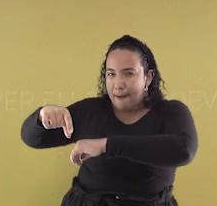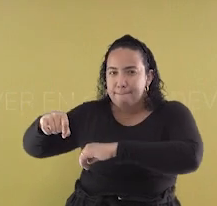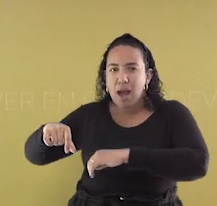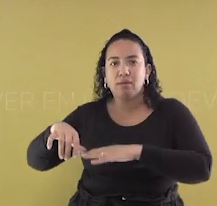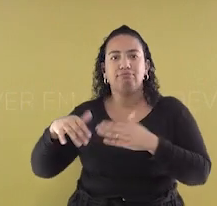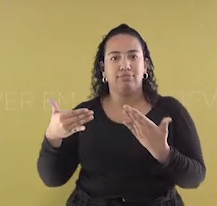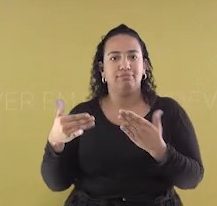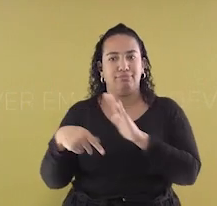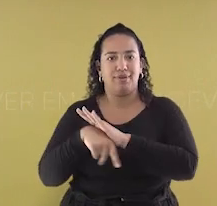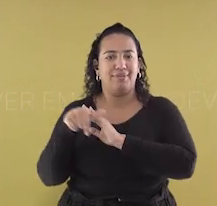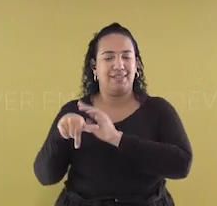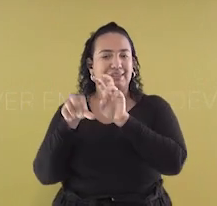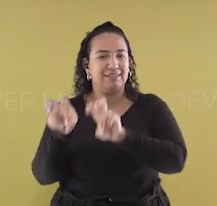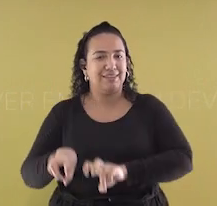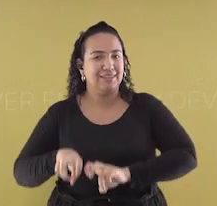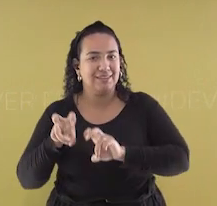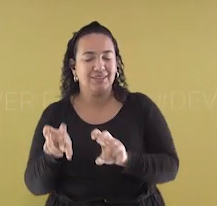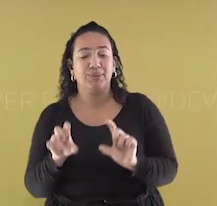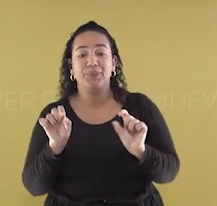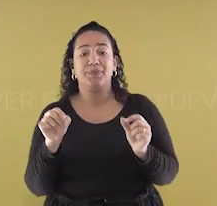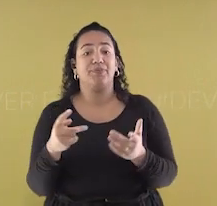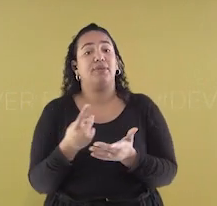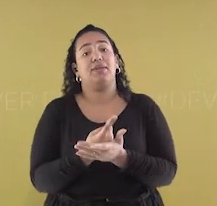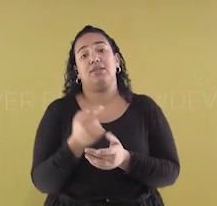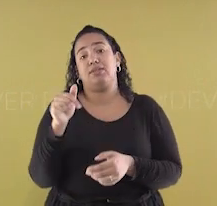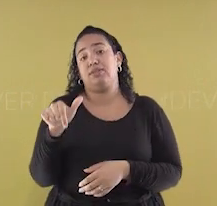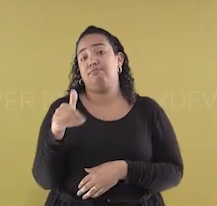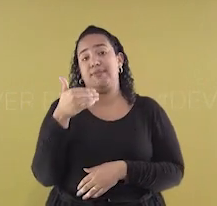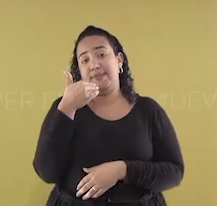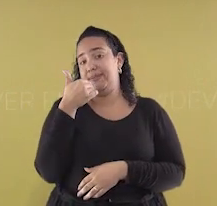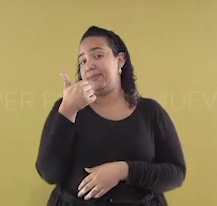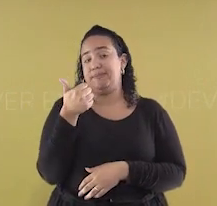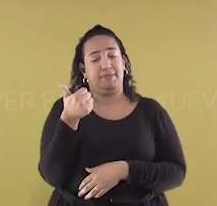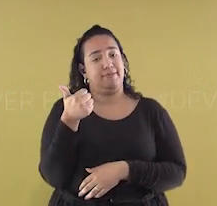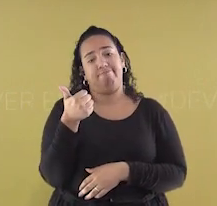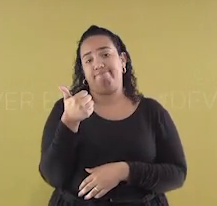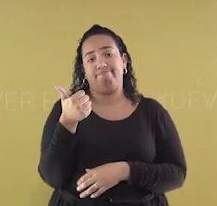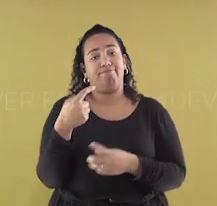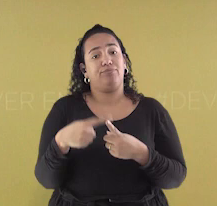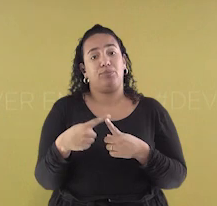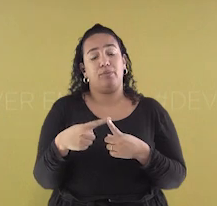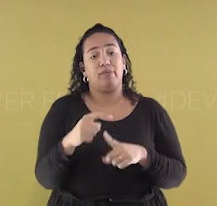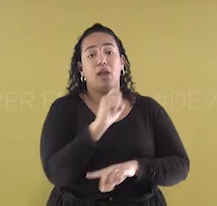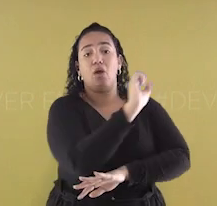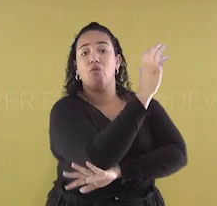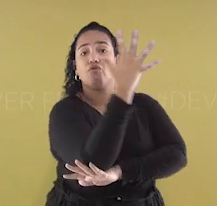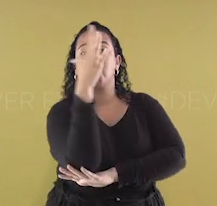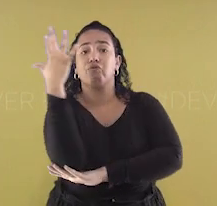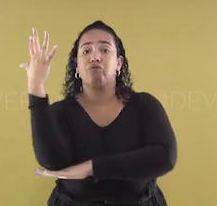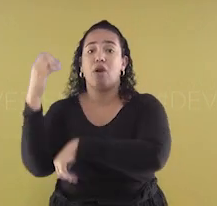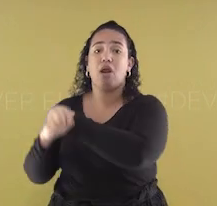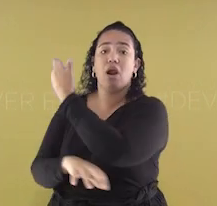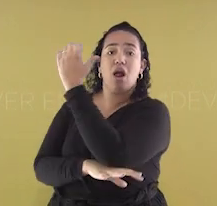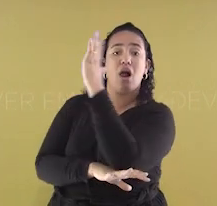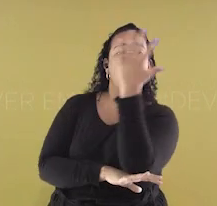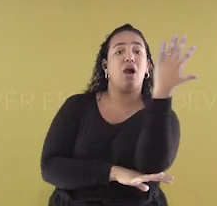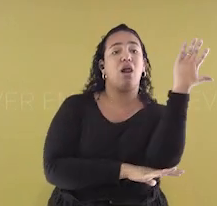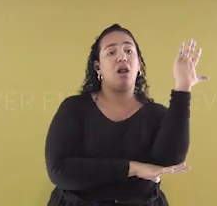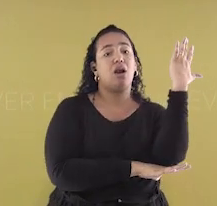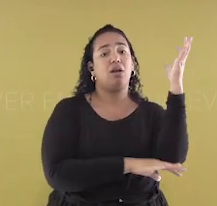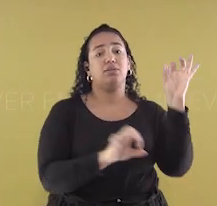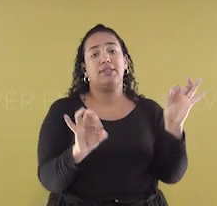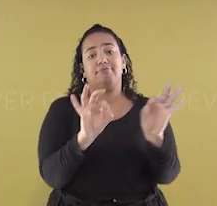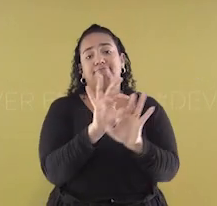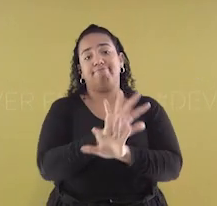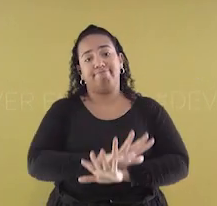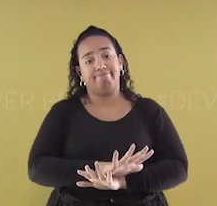para a atividade da agricultura, acaba não sendo a melhor forma de fazer, pois as matas e florestas são totalmente